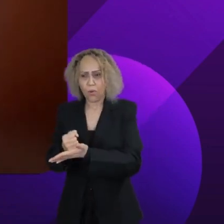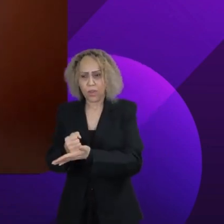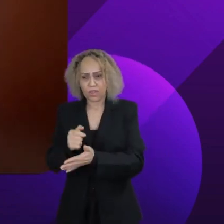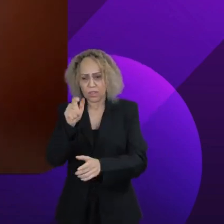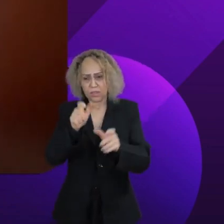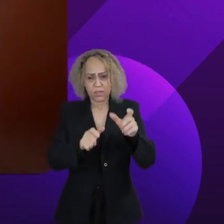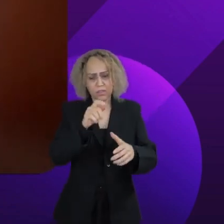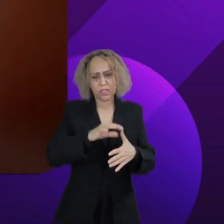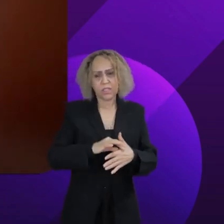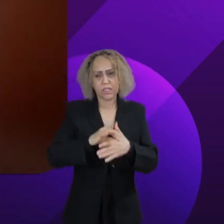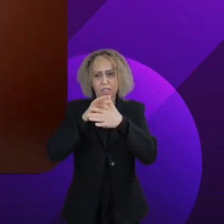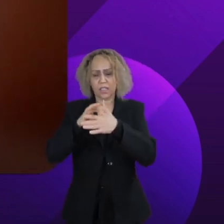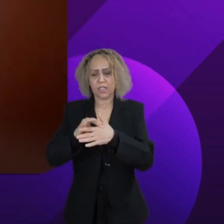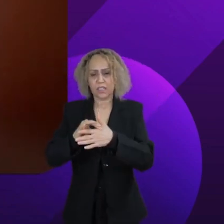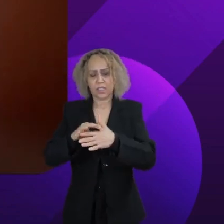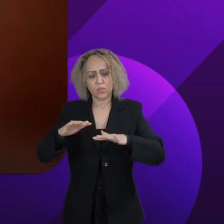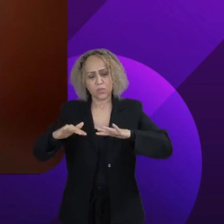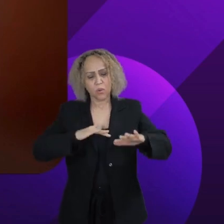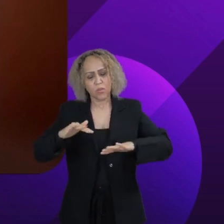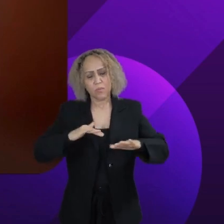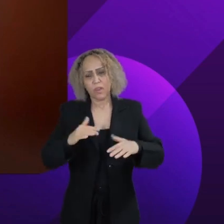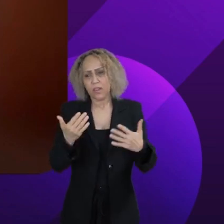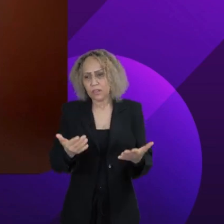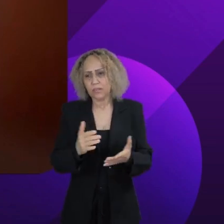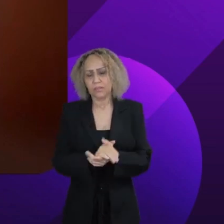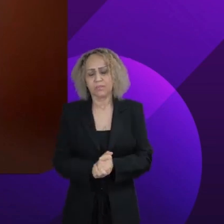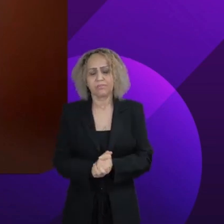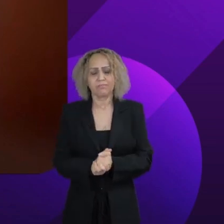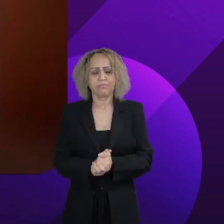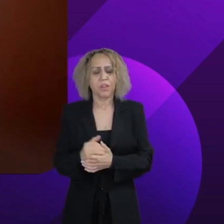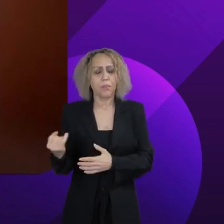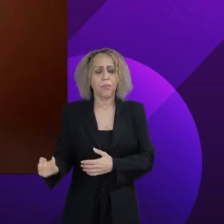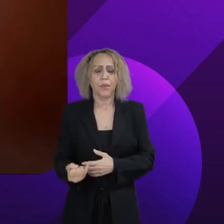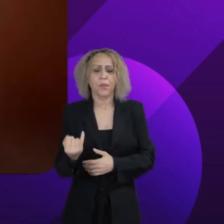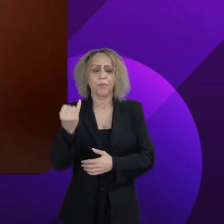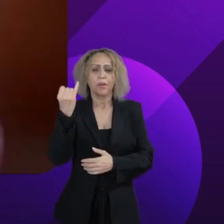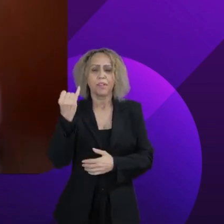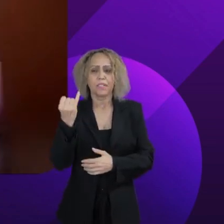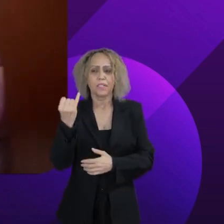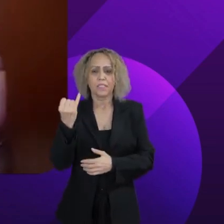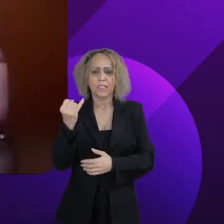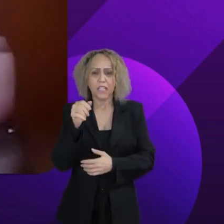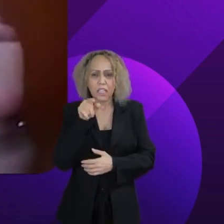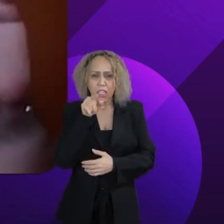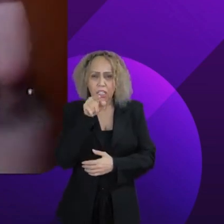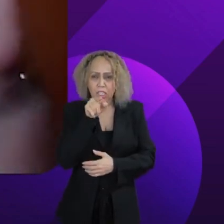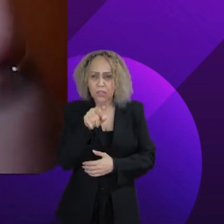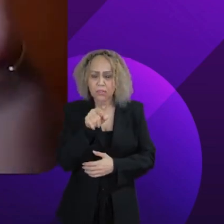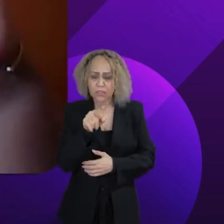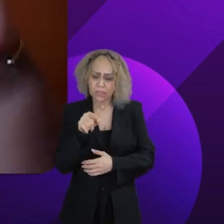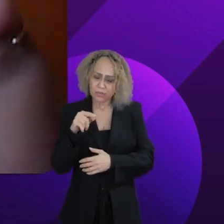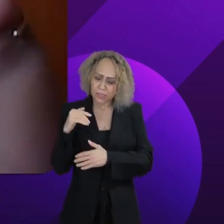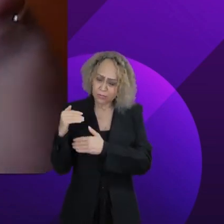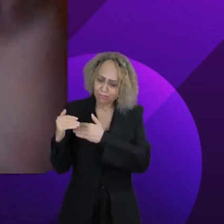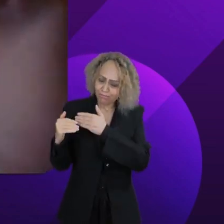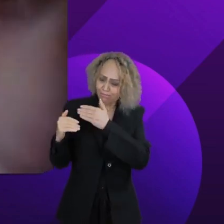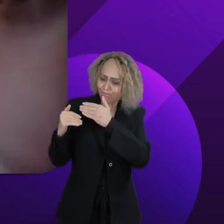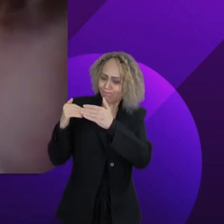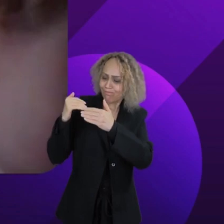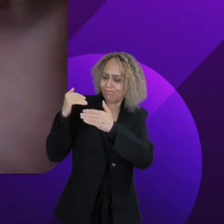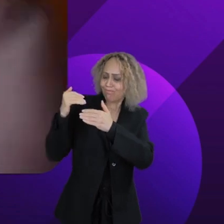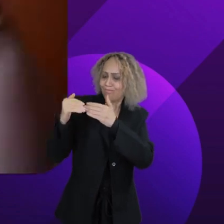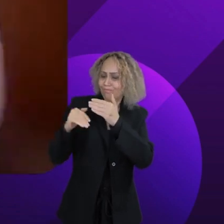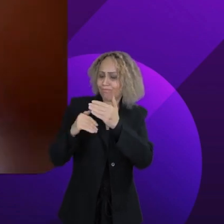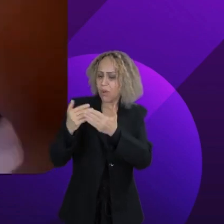lideranças, daqueles movimentos. É muito importante que você vá numa crescente de busca